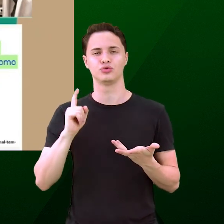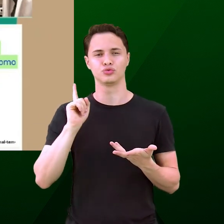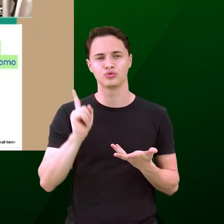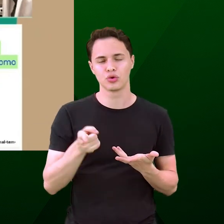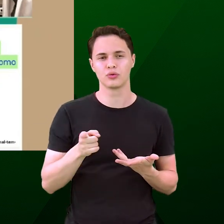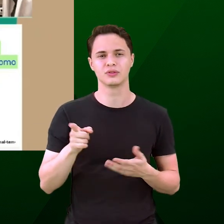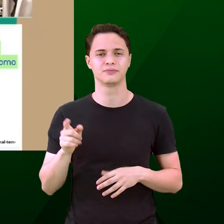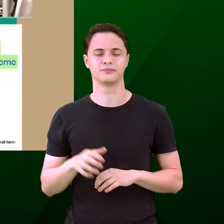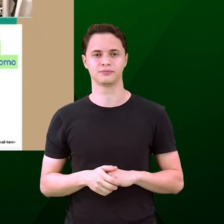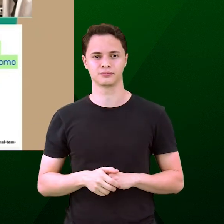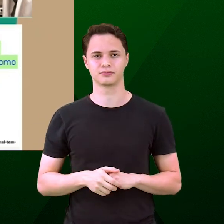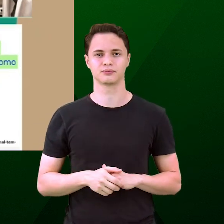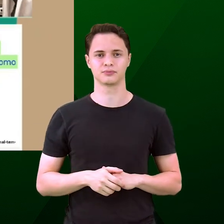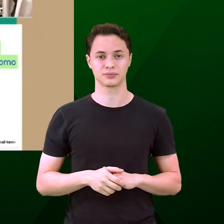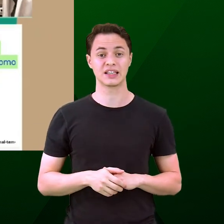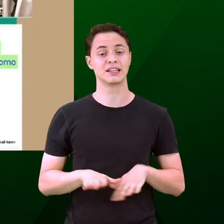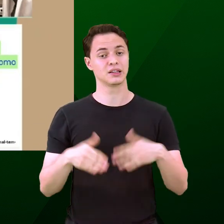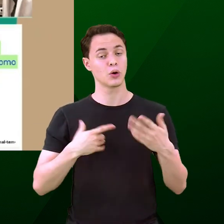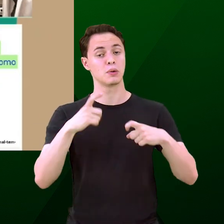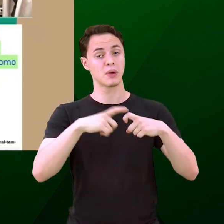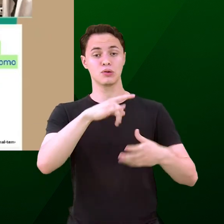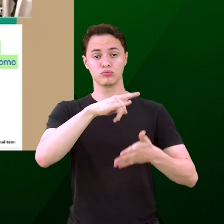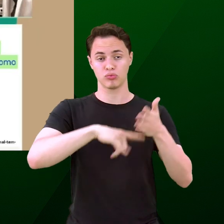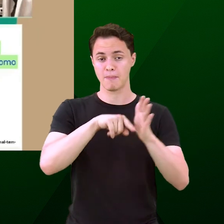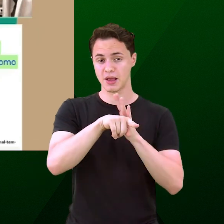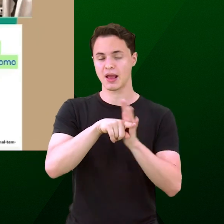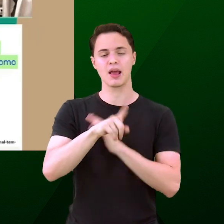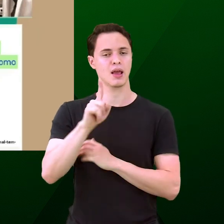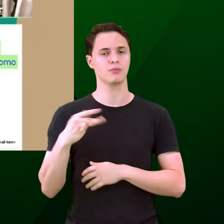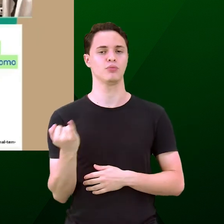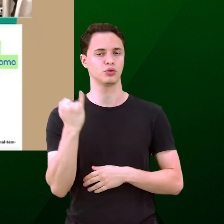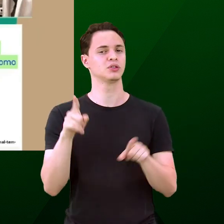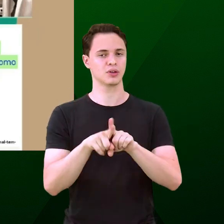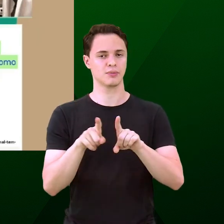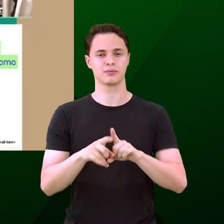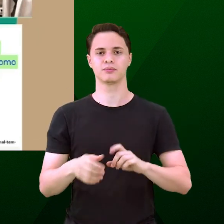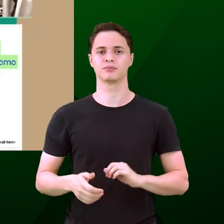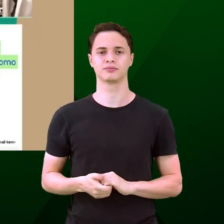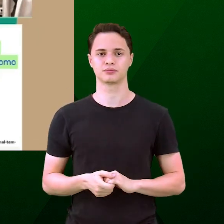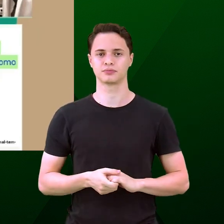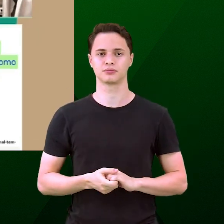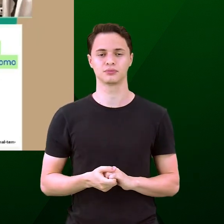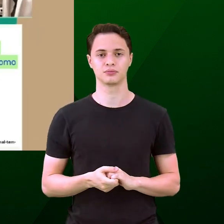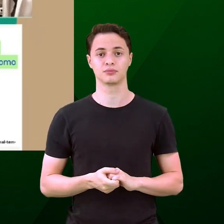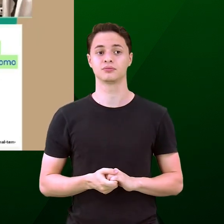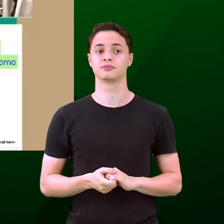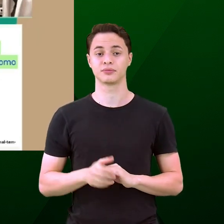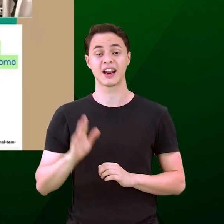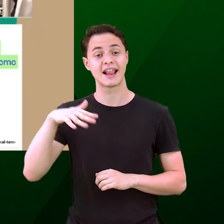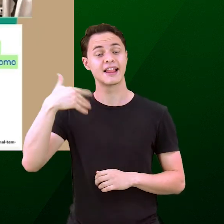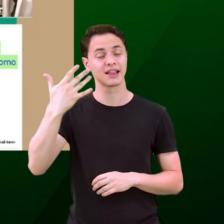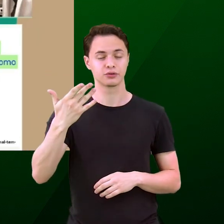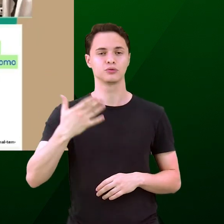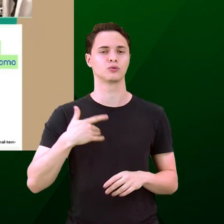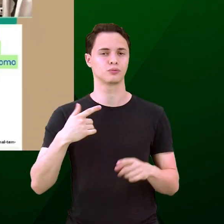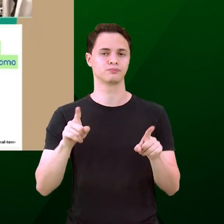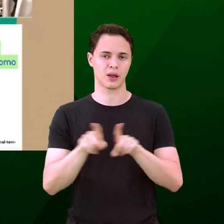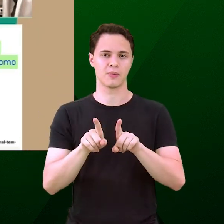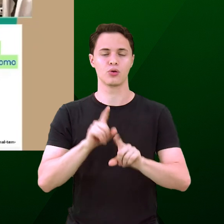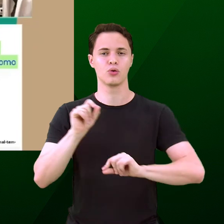só para planejar o teu treino, mas também para fornecer esse suporte, né, durante o percurso que você vai correr.